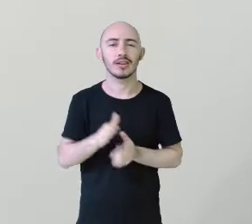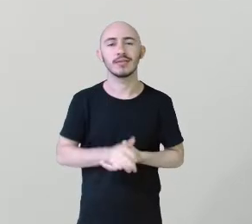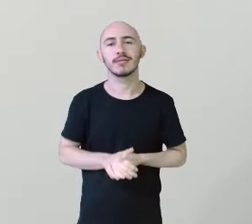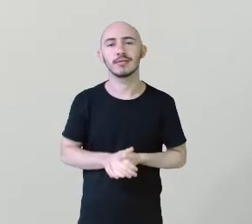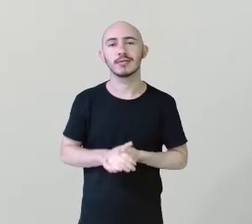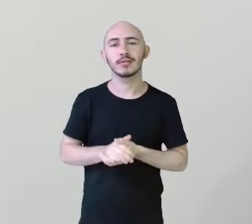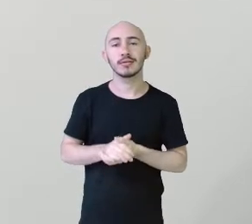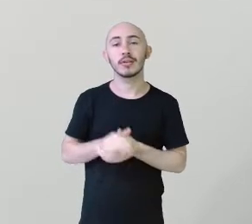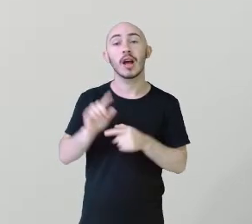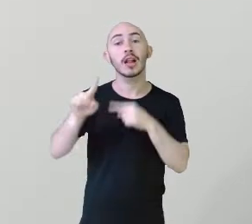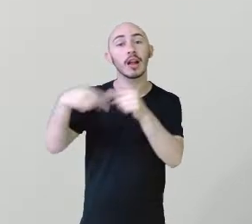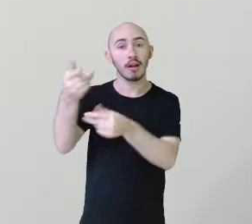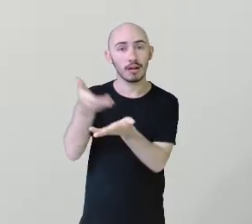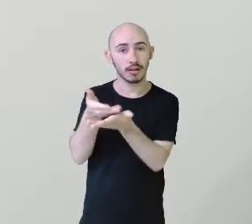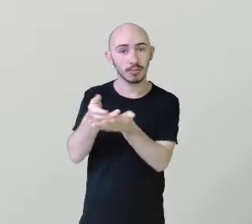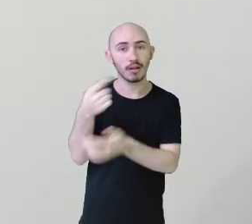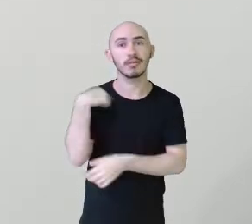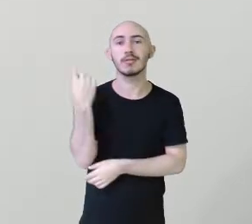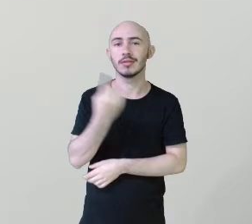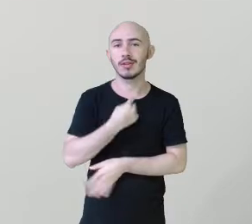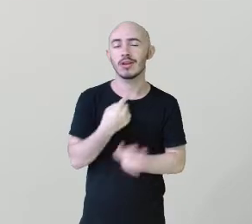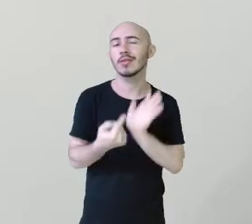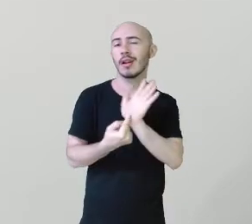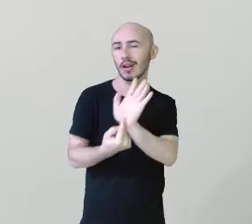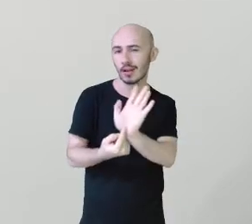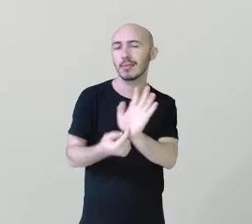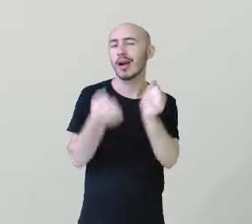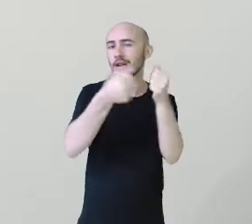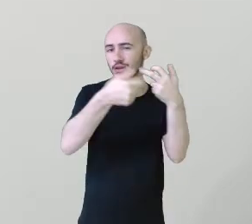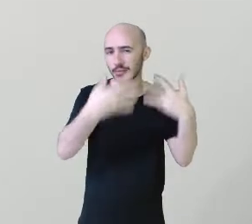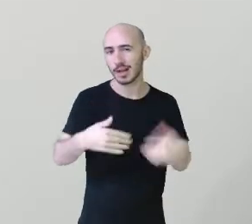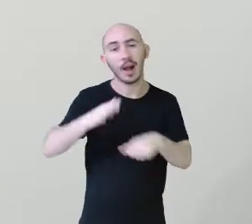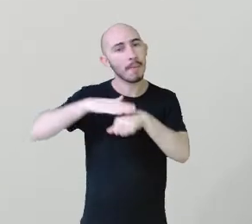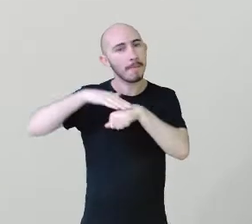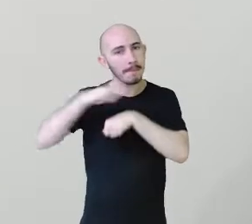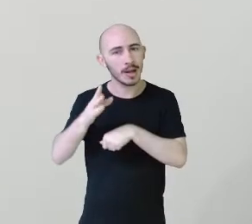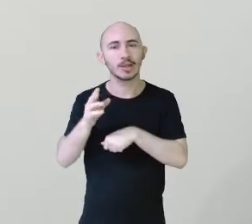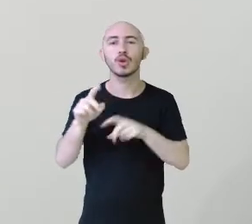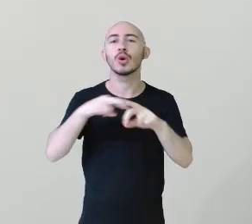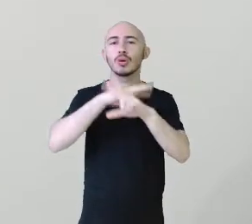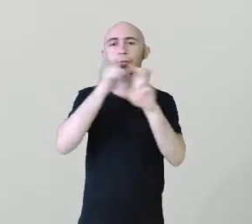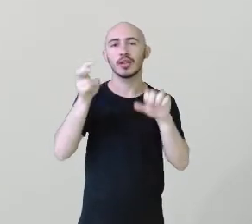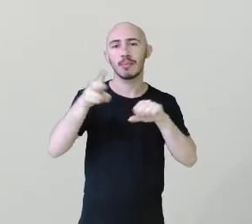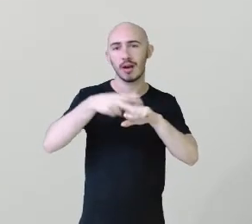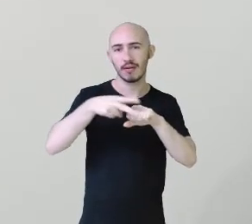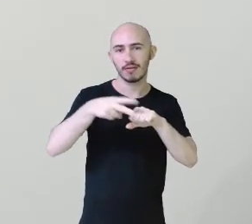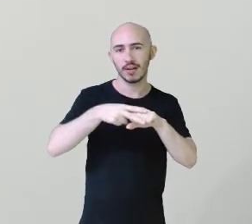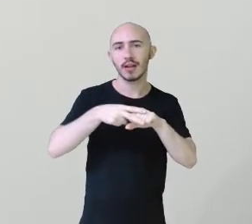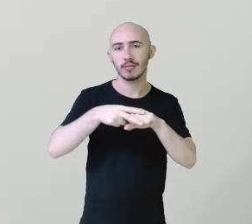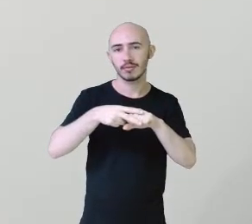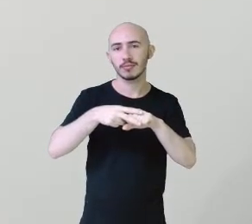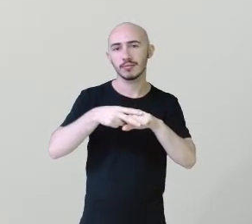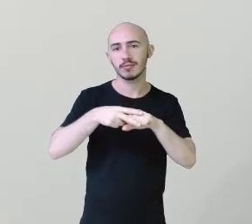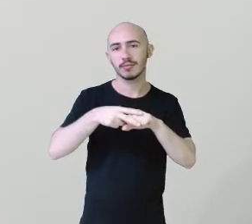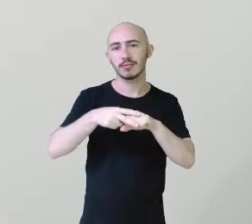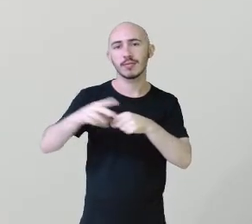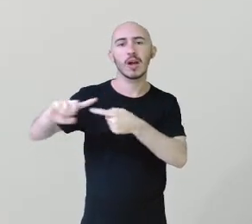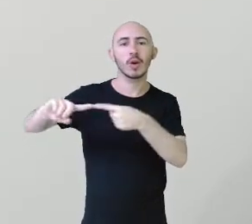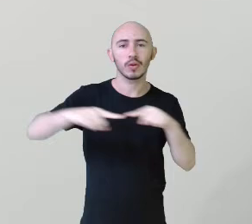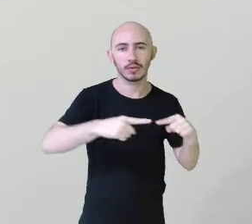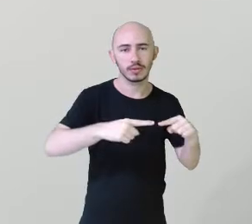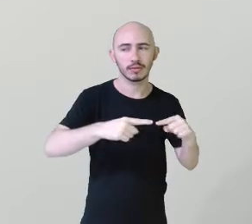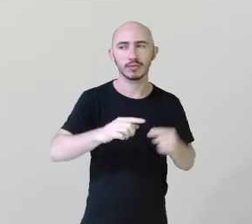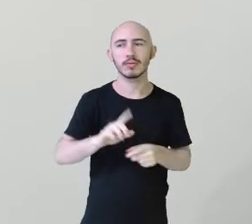próxima aula. A gente vai destacar um pouquinho mais sobre esses verbos e essa concordância, que não será